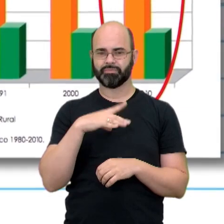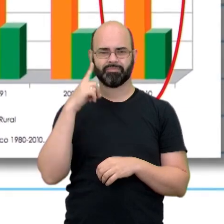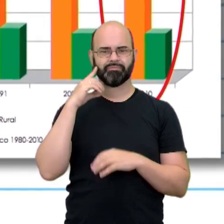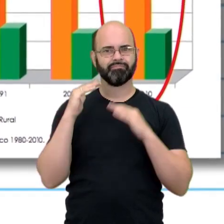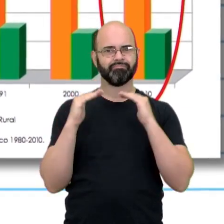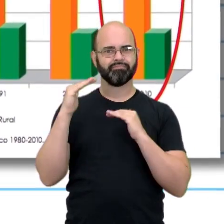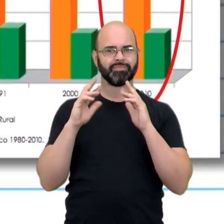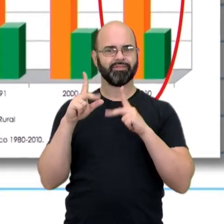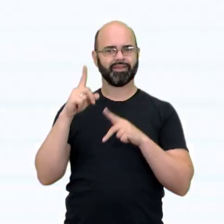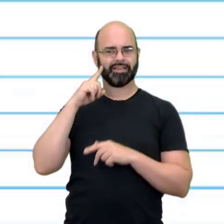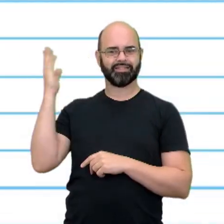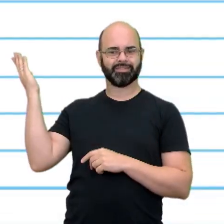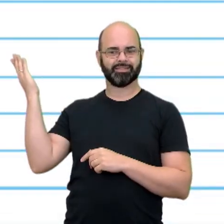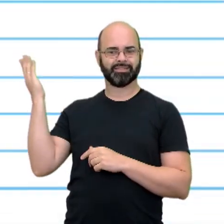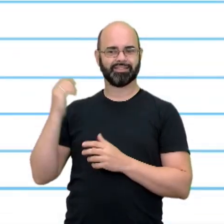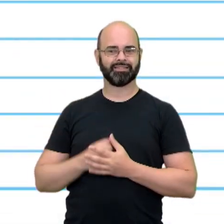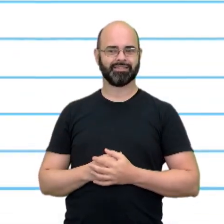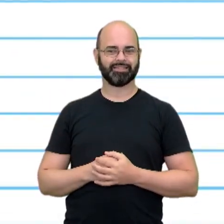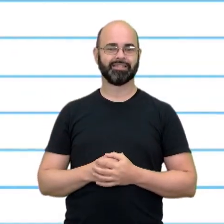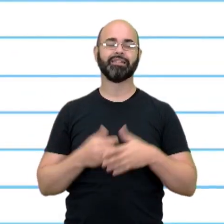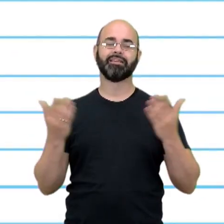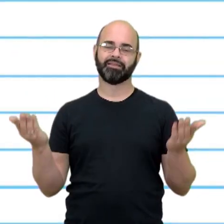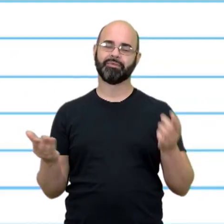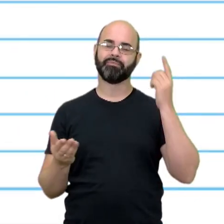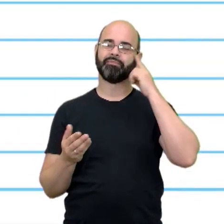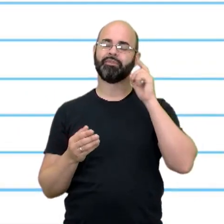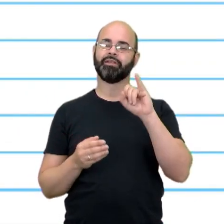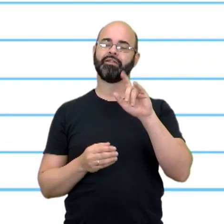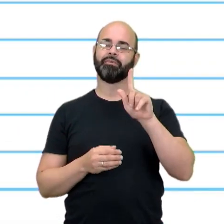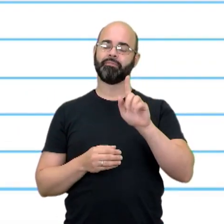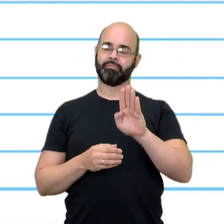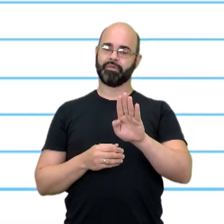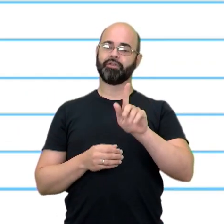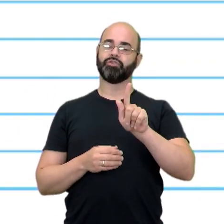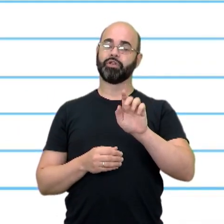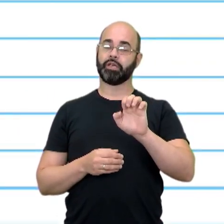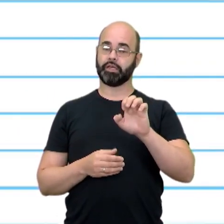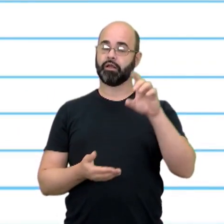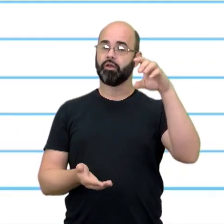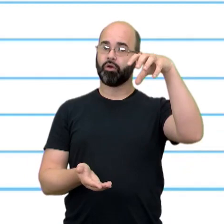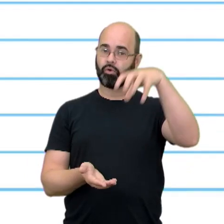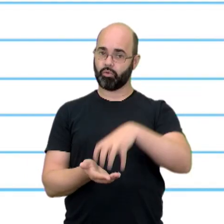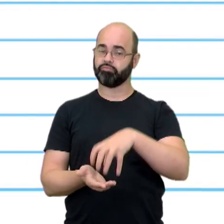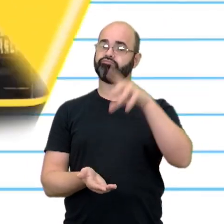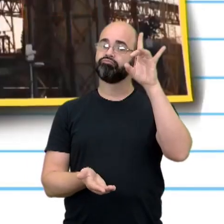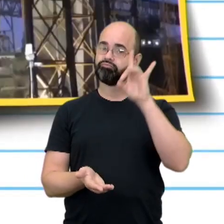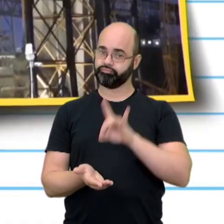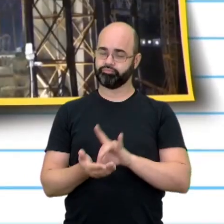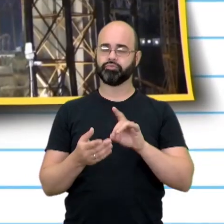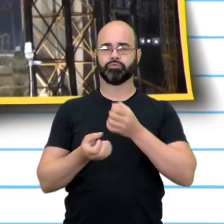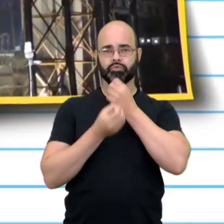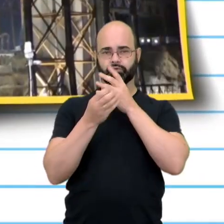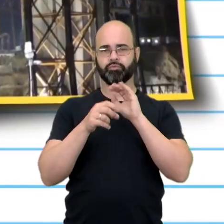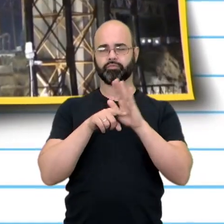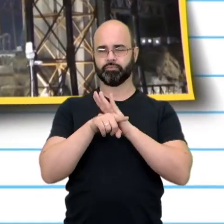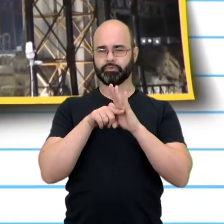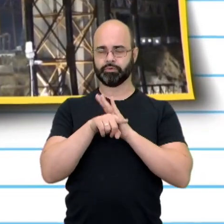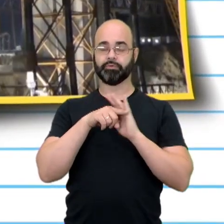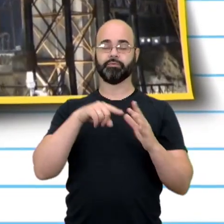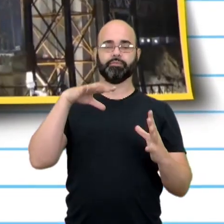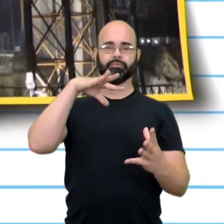da diferença dos cenários. Assim, ao IBGE, como órgão oficial de produção e análise de informações geográficas,